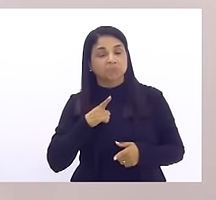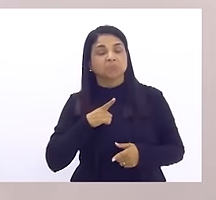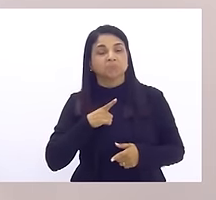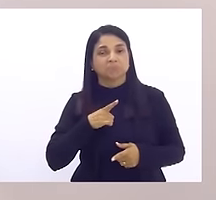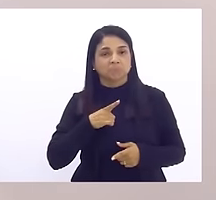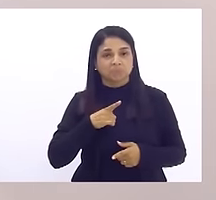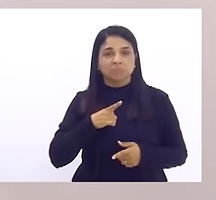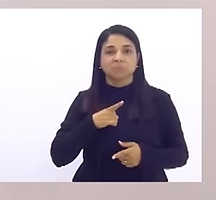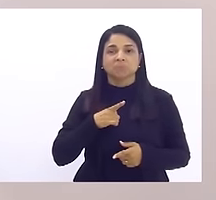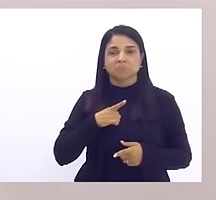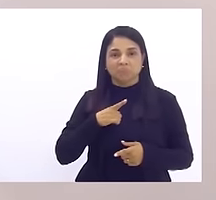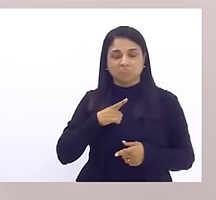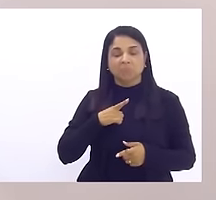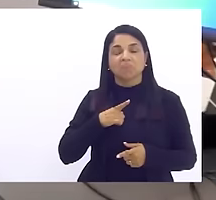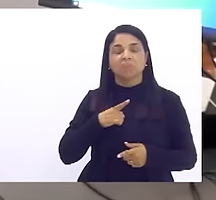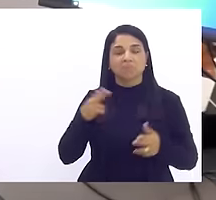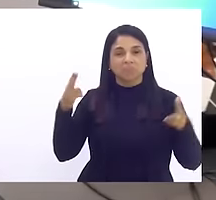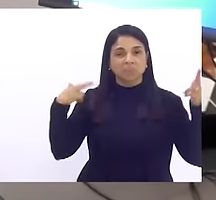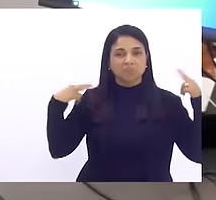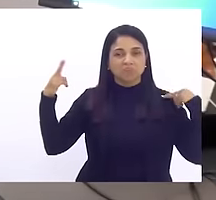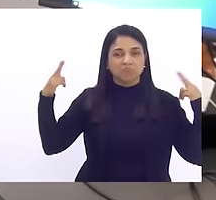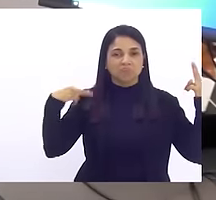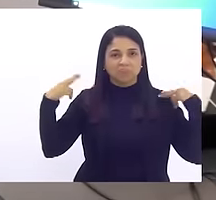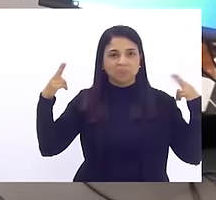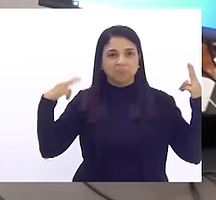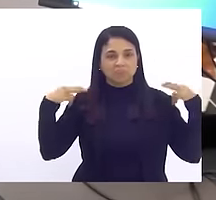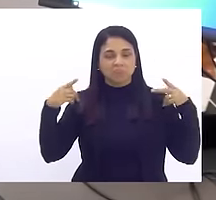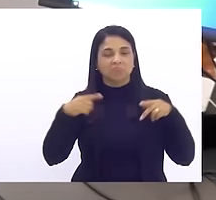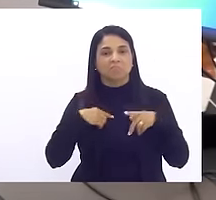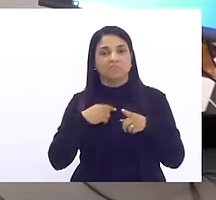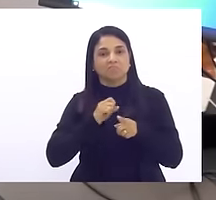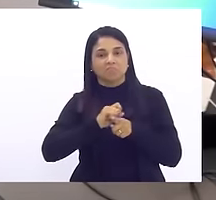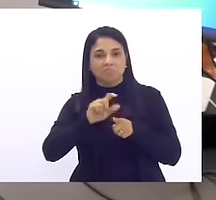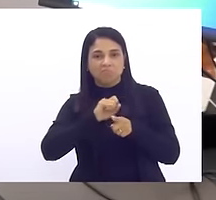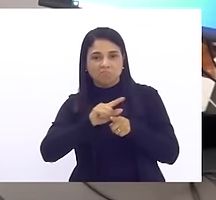motorista particular São todos os carros iguais